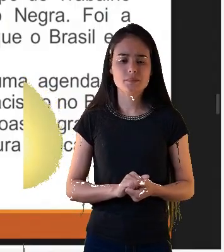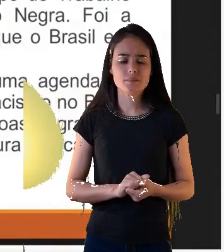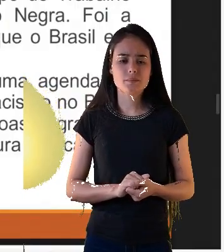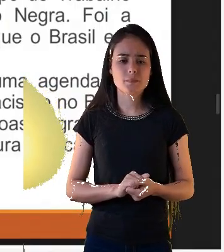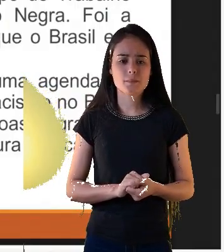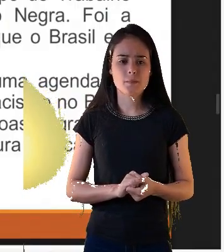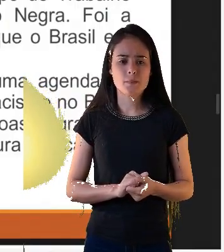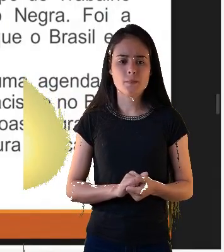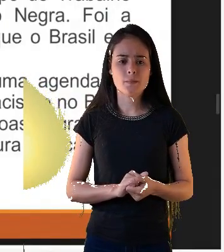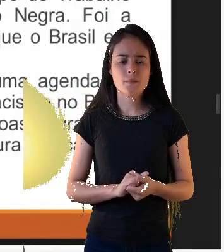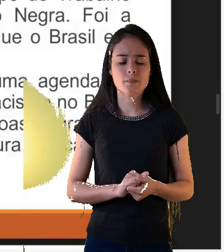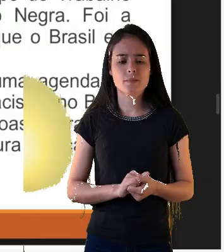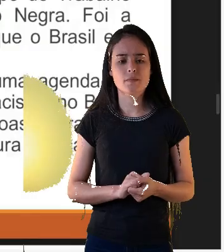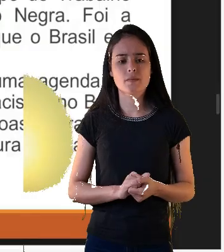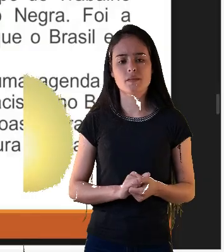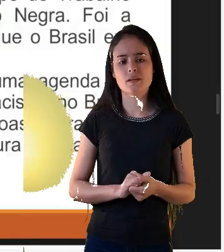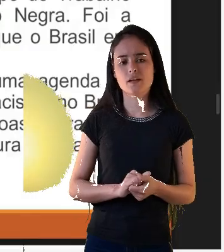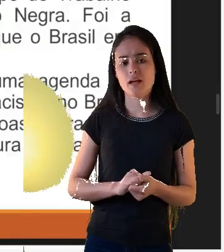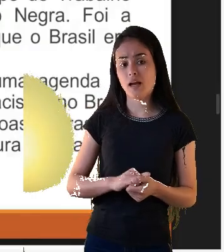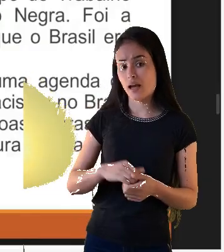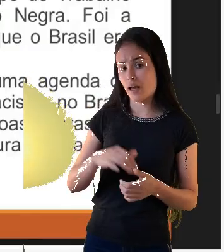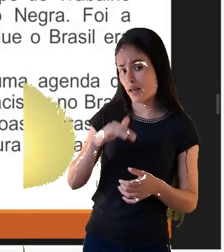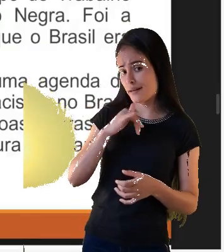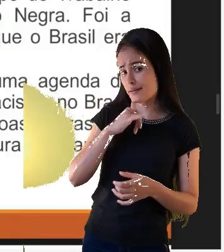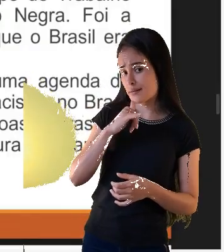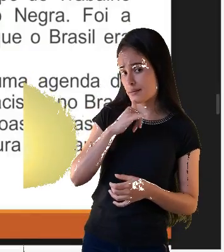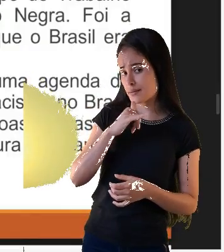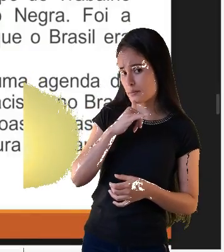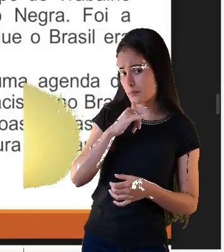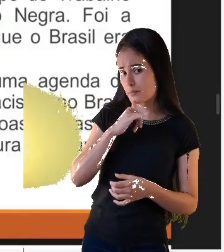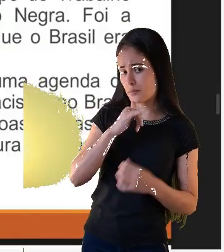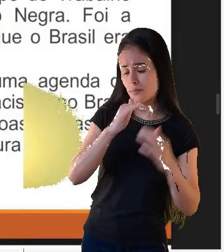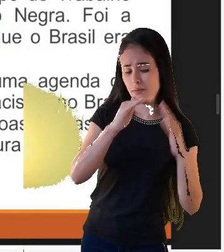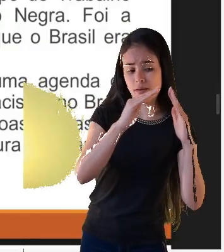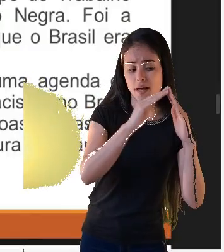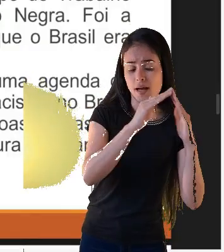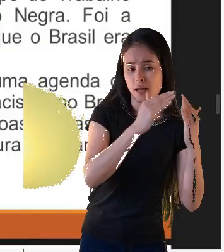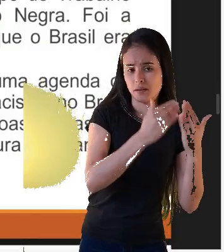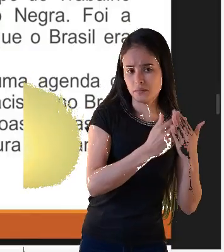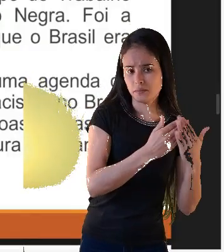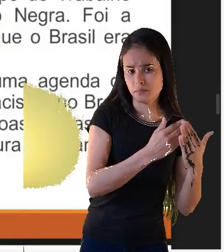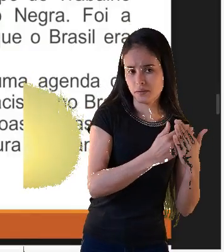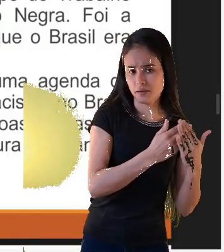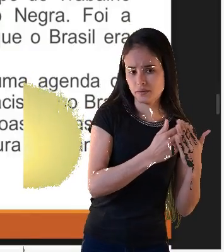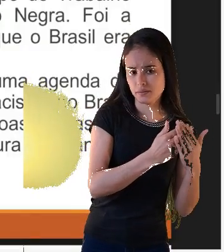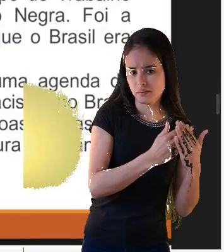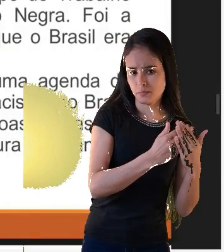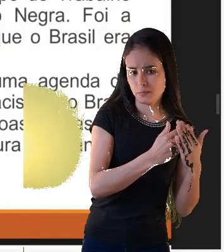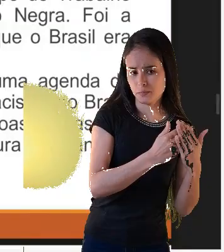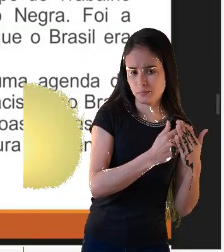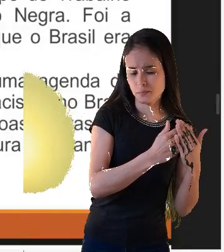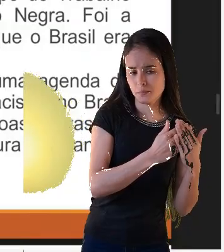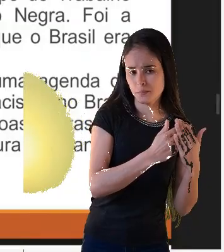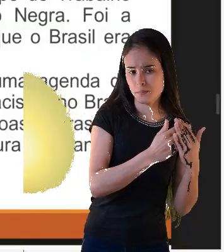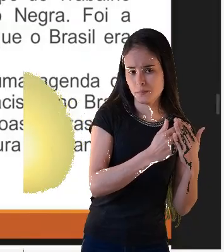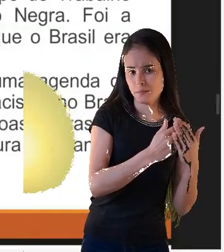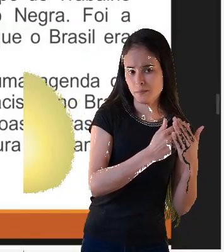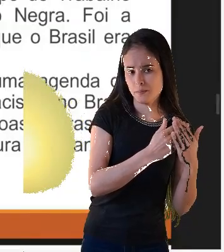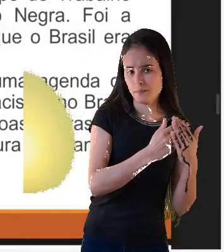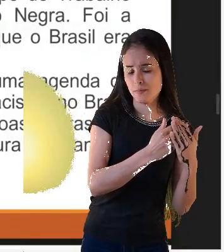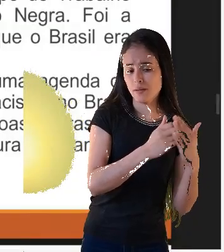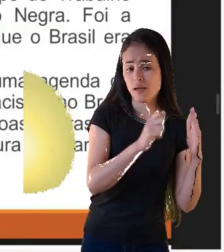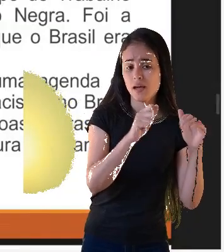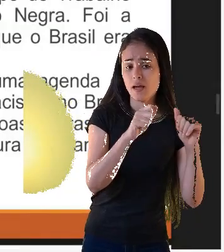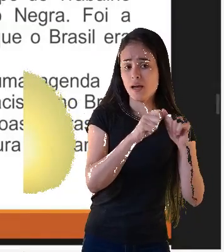negra nesses espaços. Então, por exemplo, foi esse subgrupo de educação, por exemplo, que gerou a